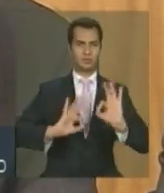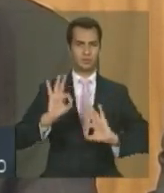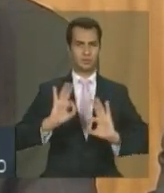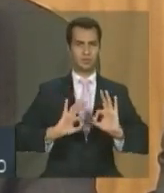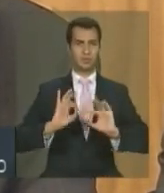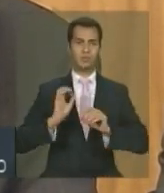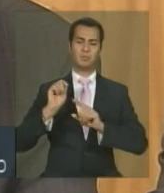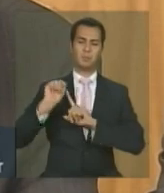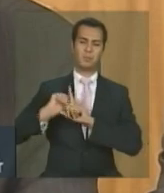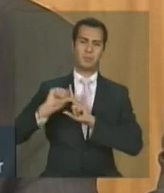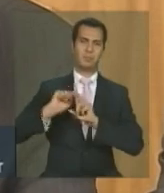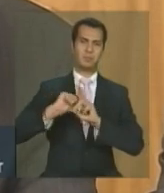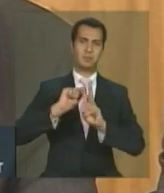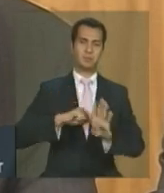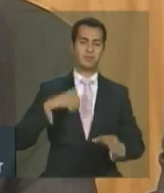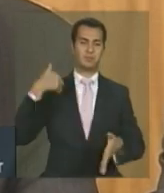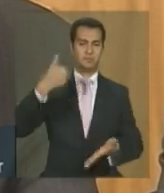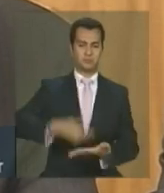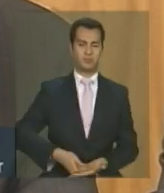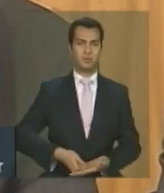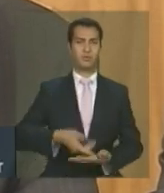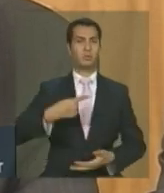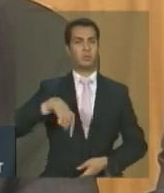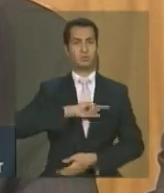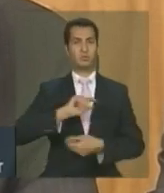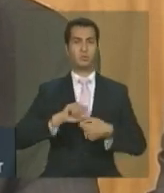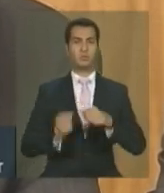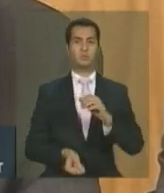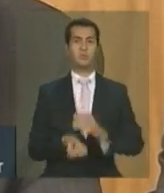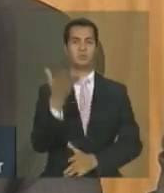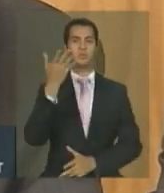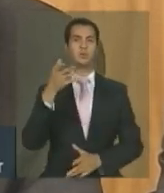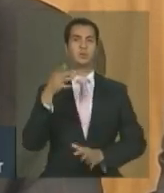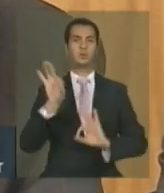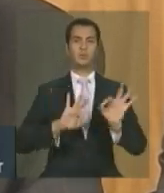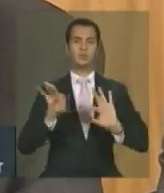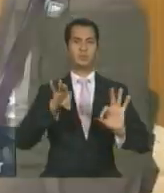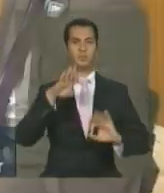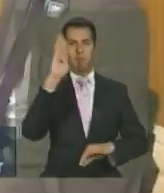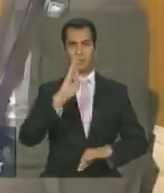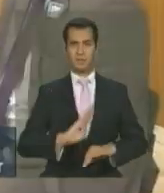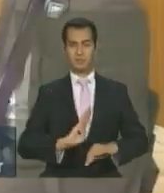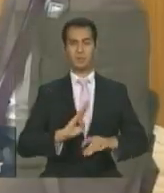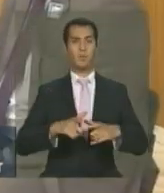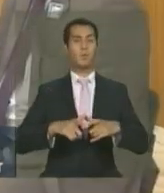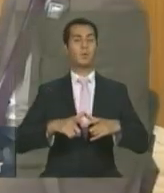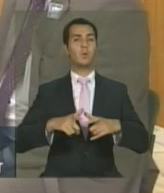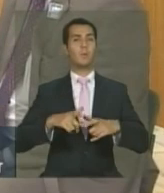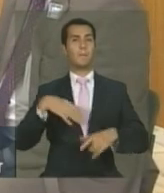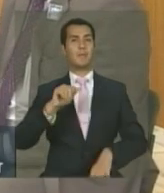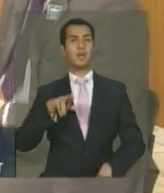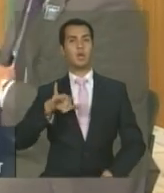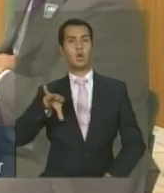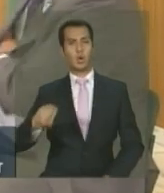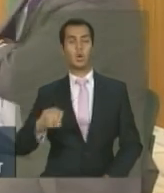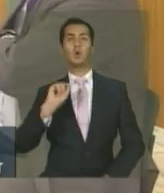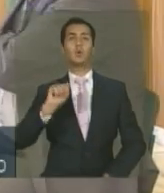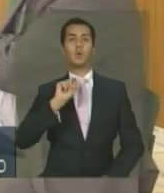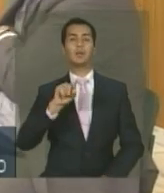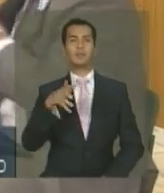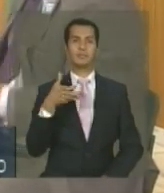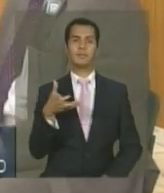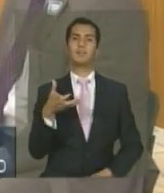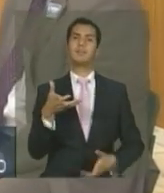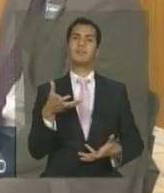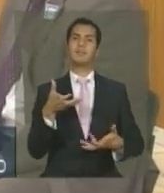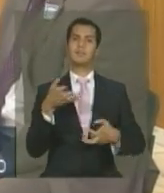nesses últimos meses. Nós lançamos um Plano Brasil Maior de Política Industrial, justamente com o objetivo de atrair